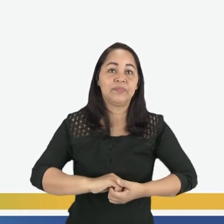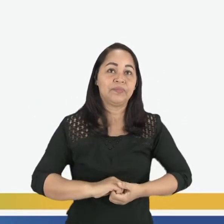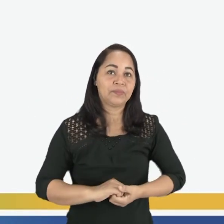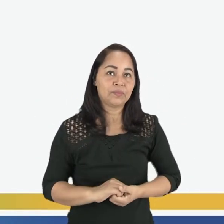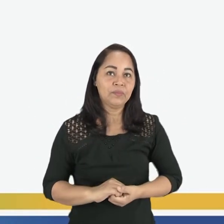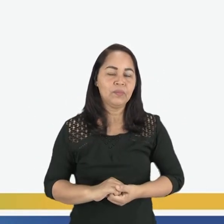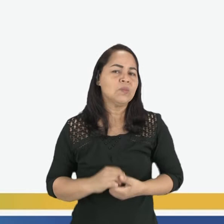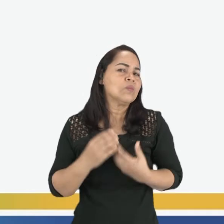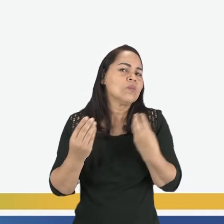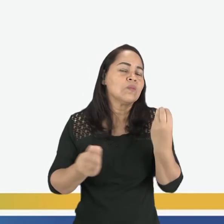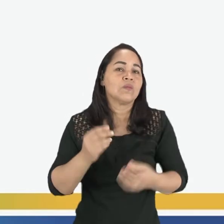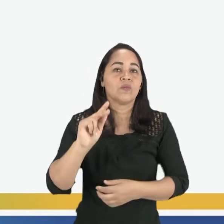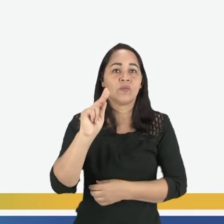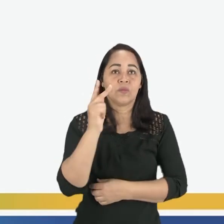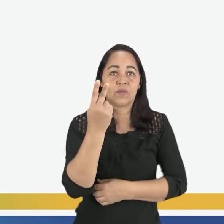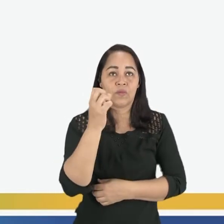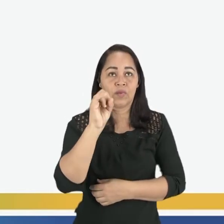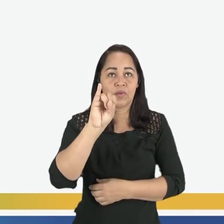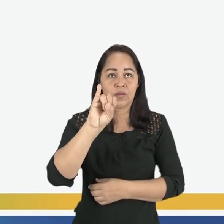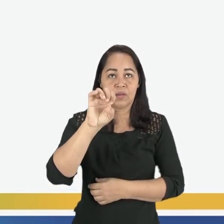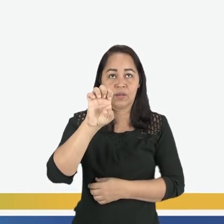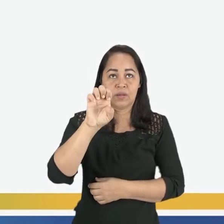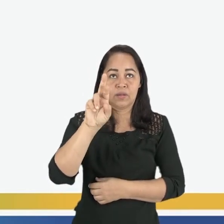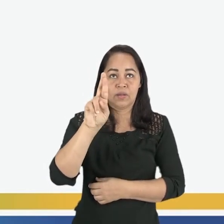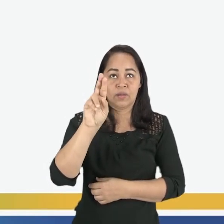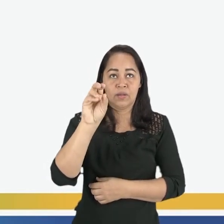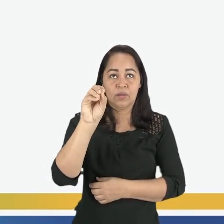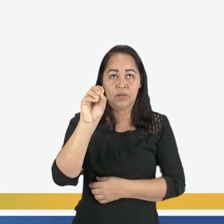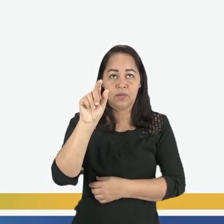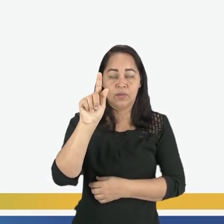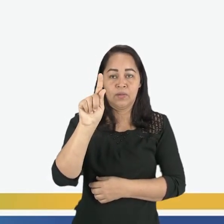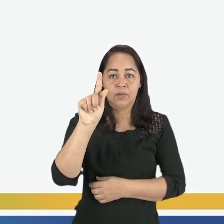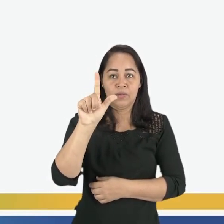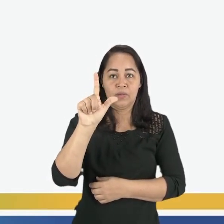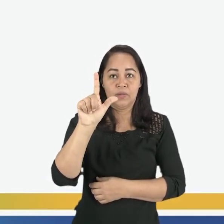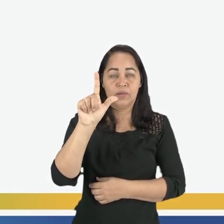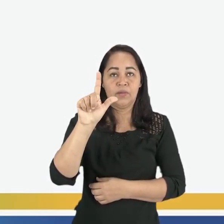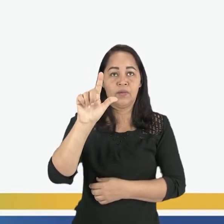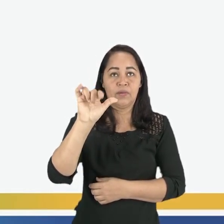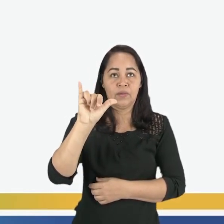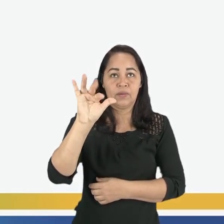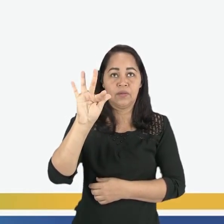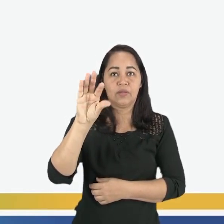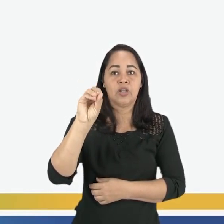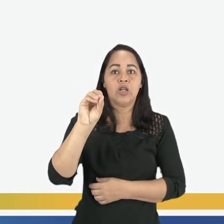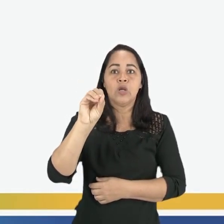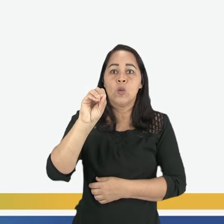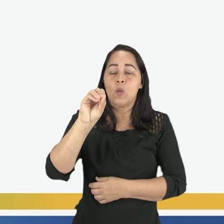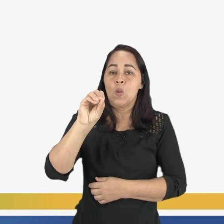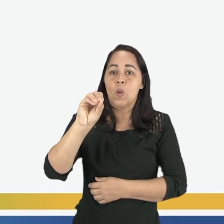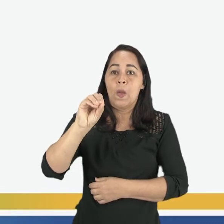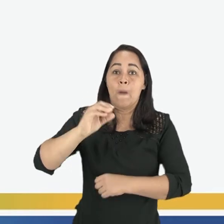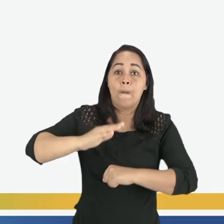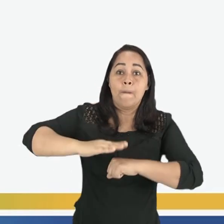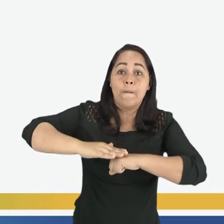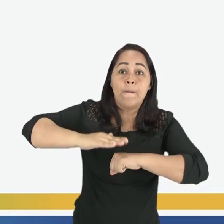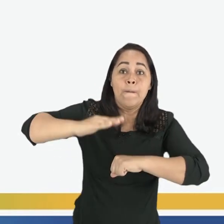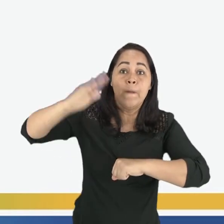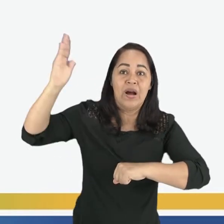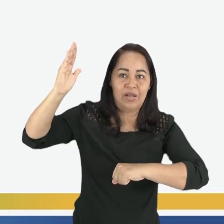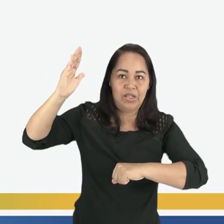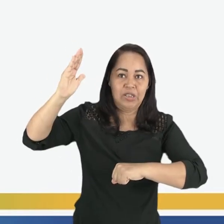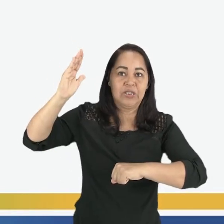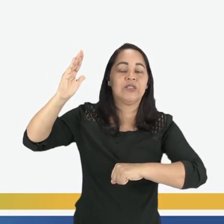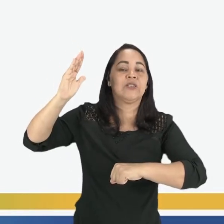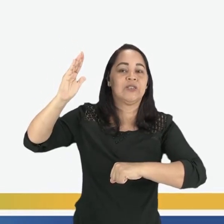O hieróglifo, constitui o sistema de escrita mais antigo do mundo.